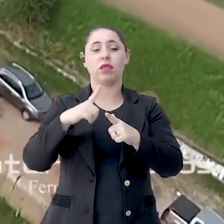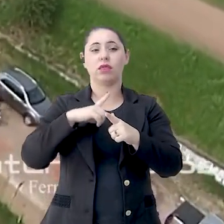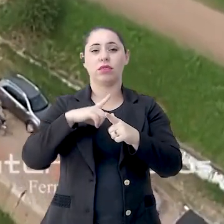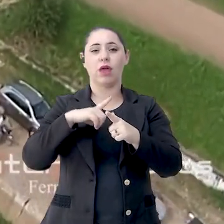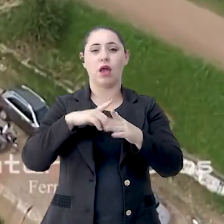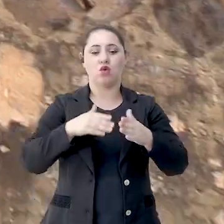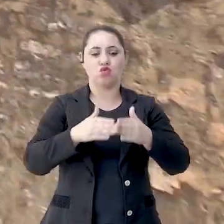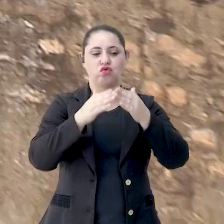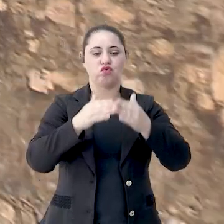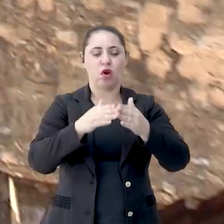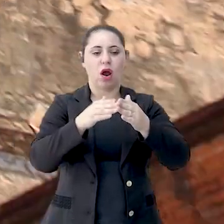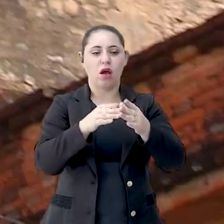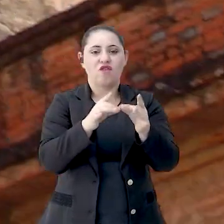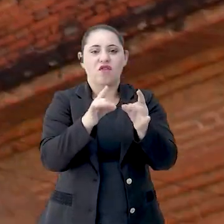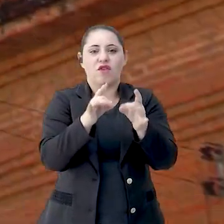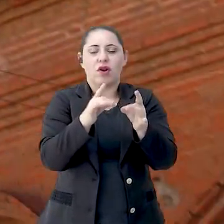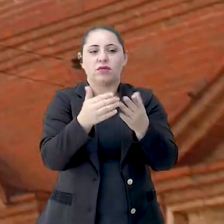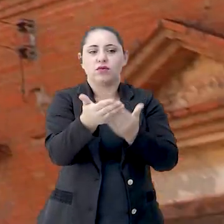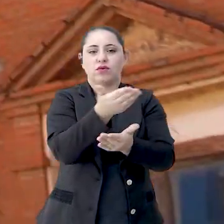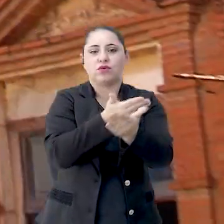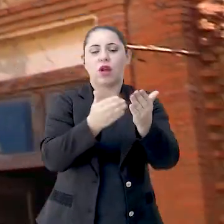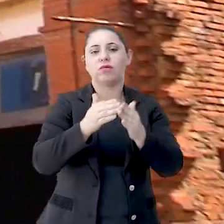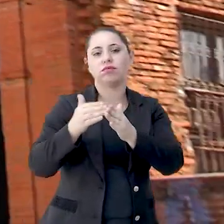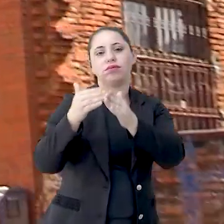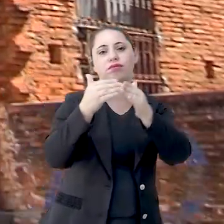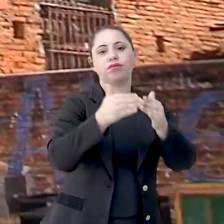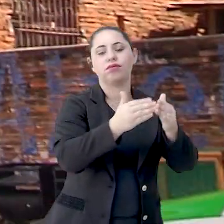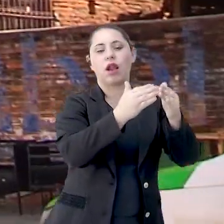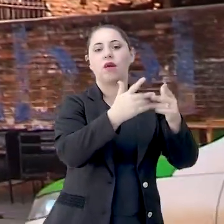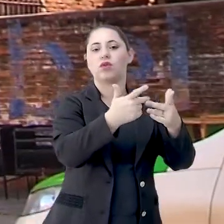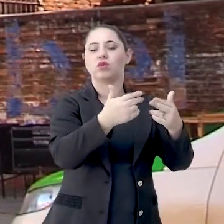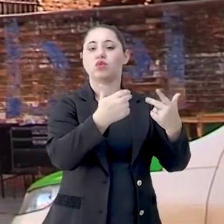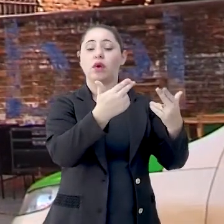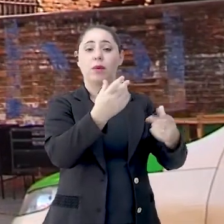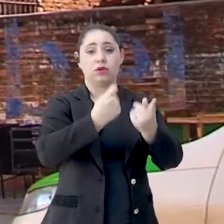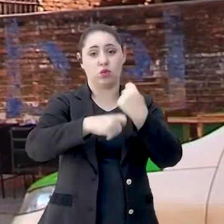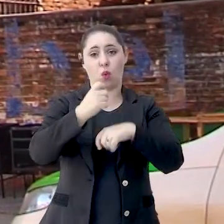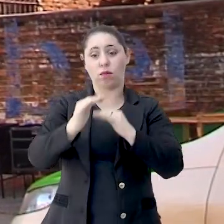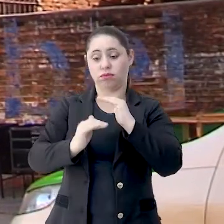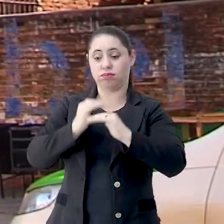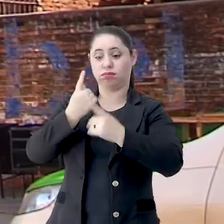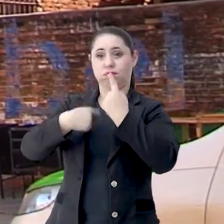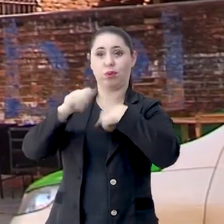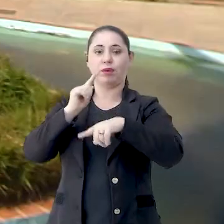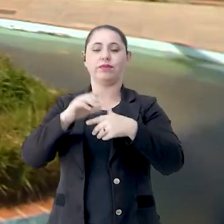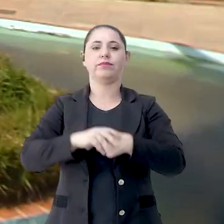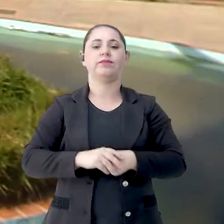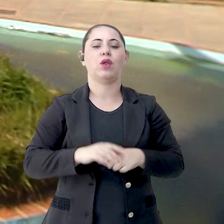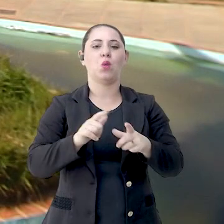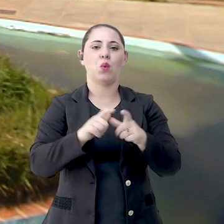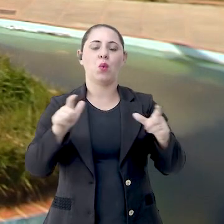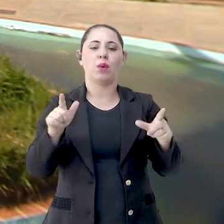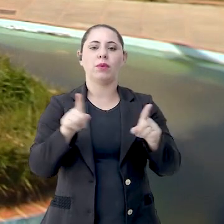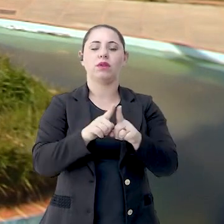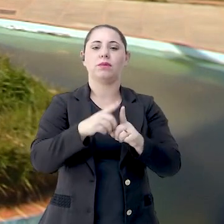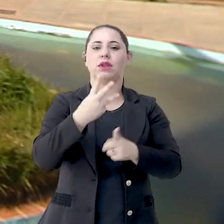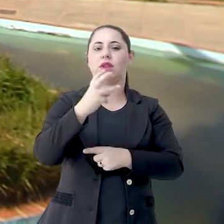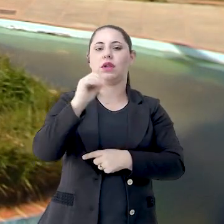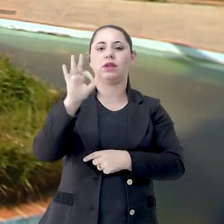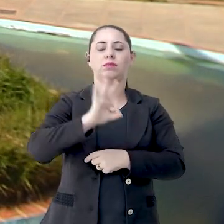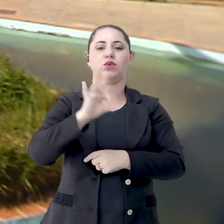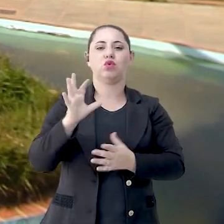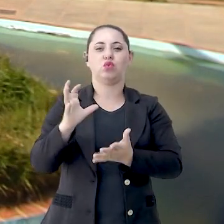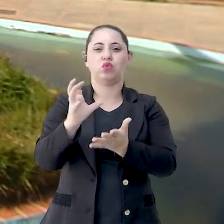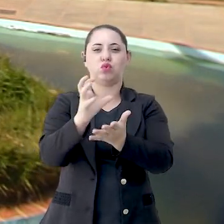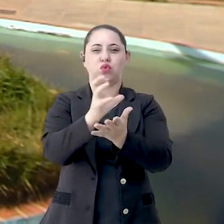do estado. Com um aumento de 30% na arrecadação comparada a 2017, o município arrecadou